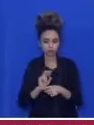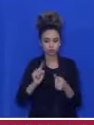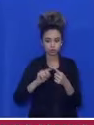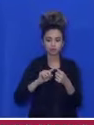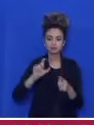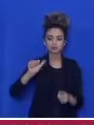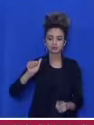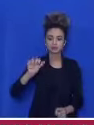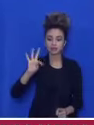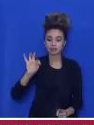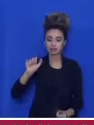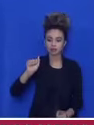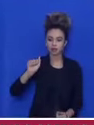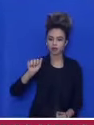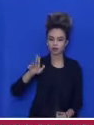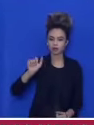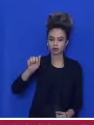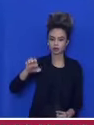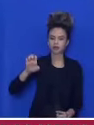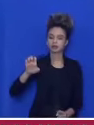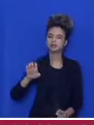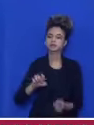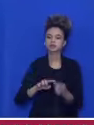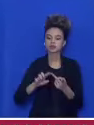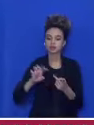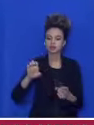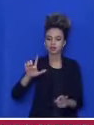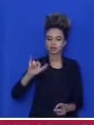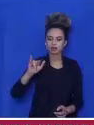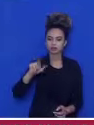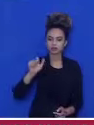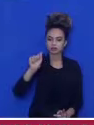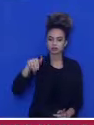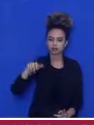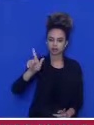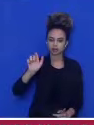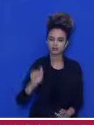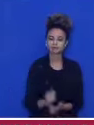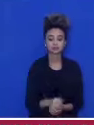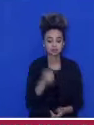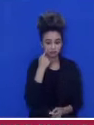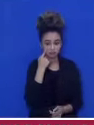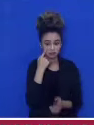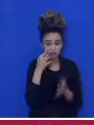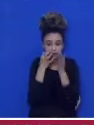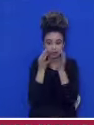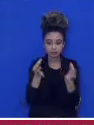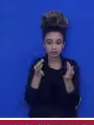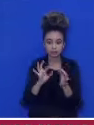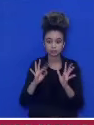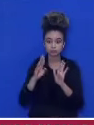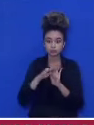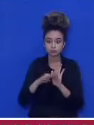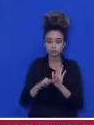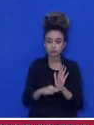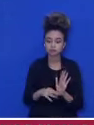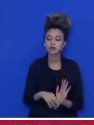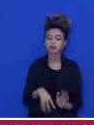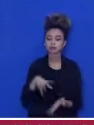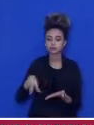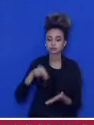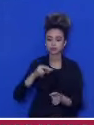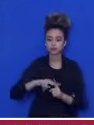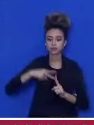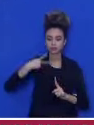populares Tawane da Silva e Elisângela da Silva estão aqui atentas a cada procedimento. Sorteio da Dupla Sena